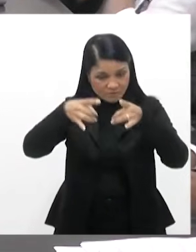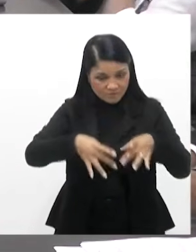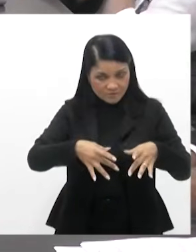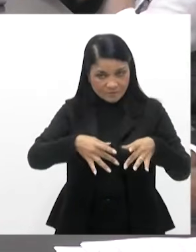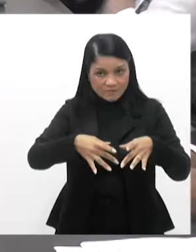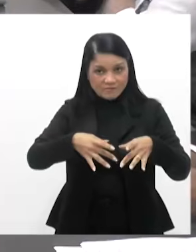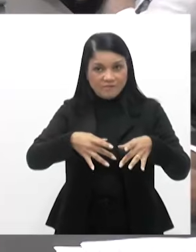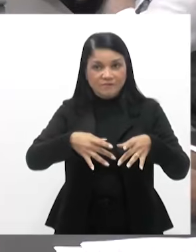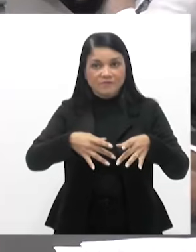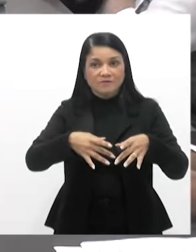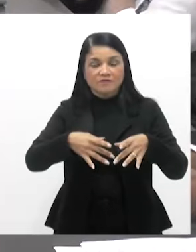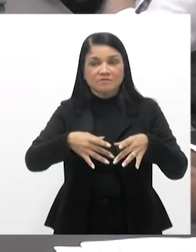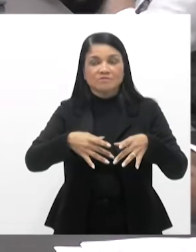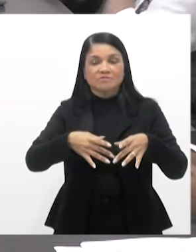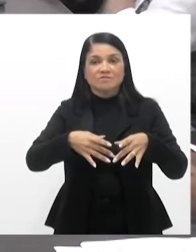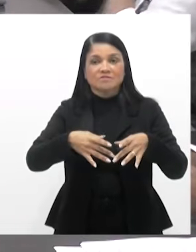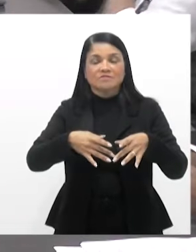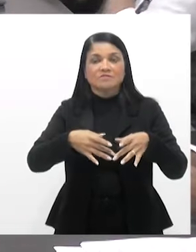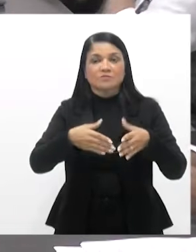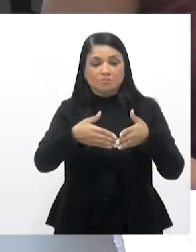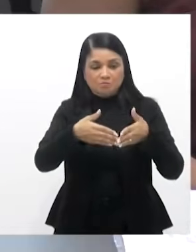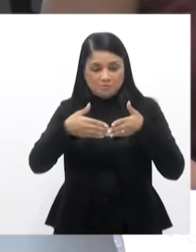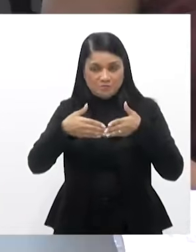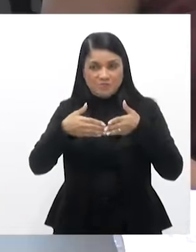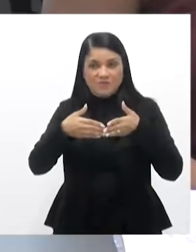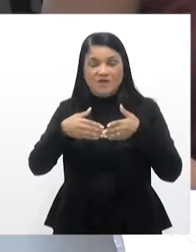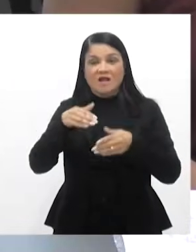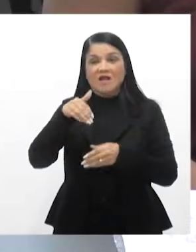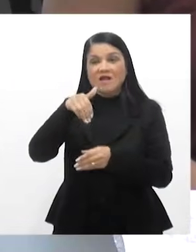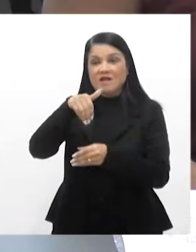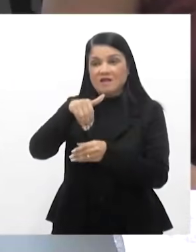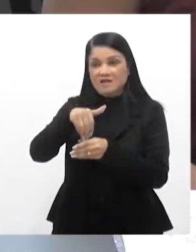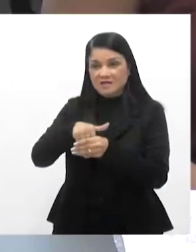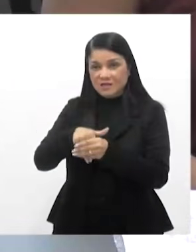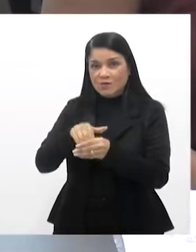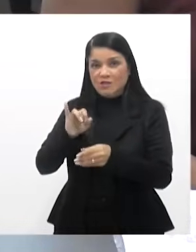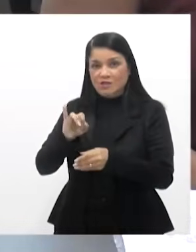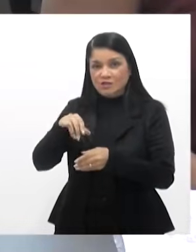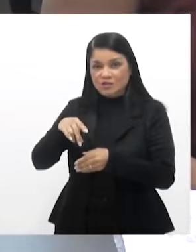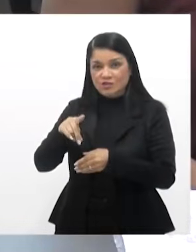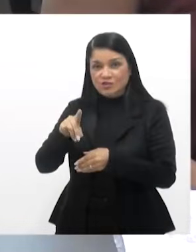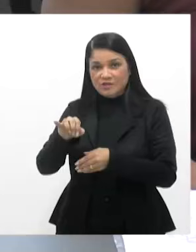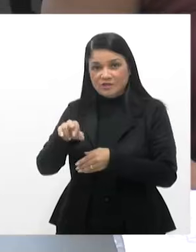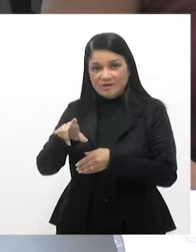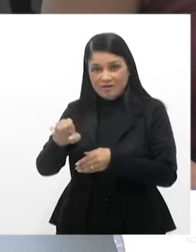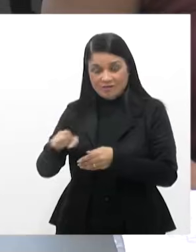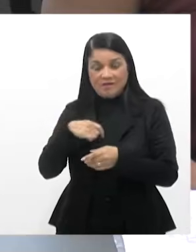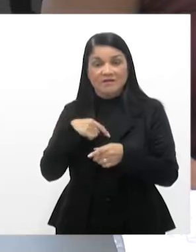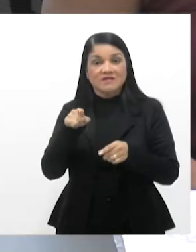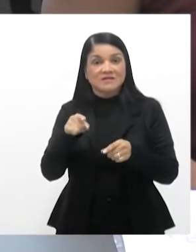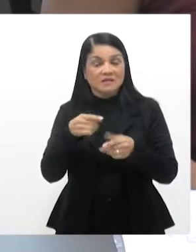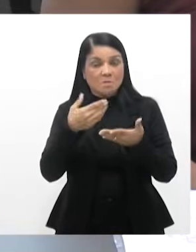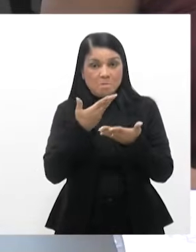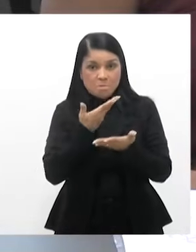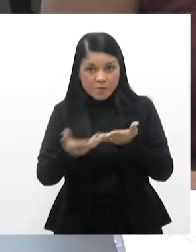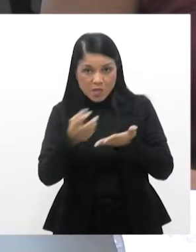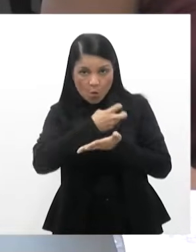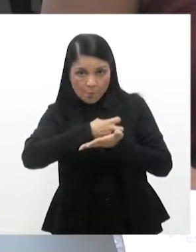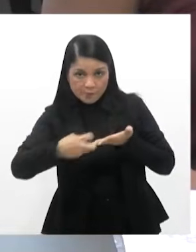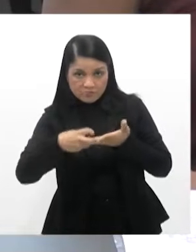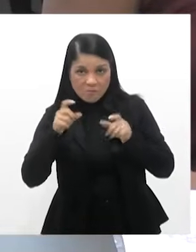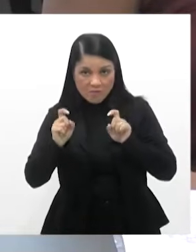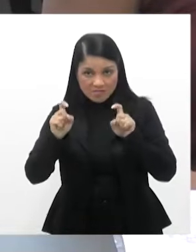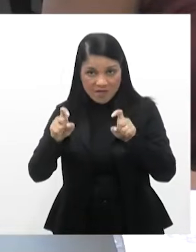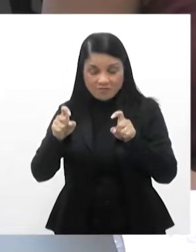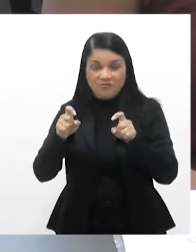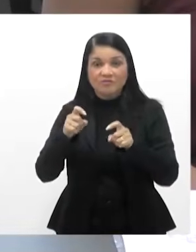renúncia, a eleição é direta. É. Se é por perda de mandato, a eleição é direta. Sim. Então